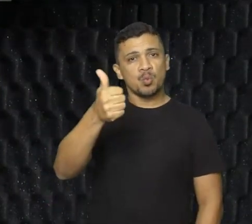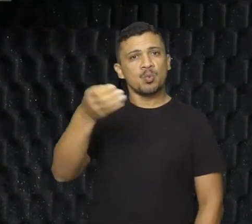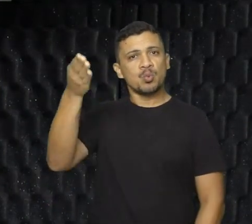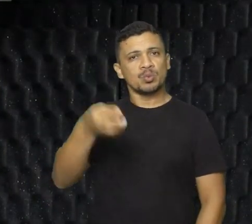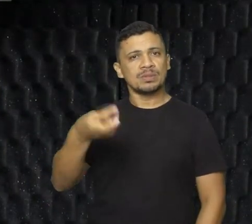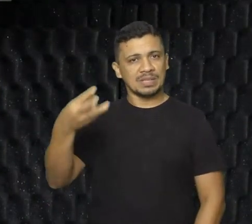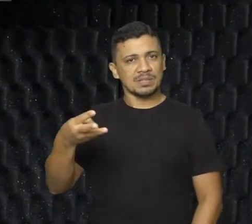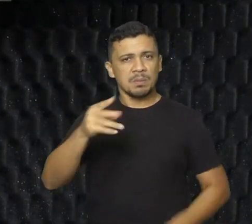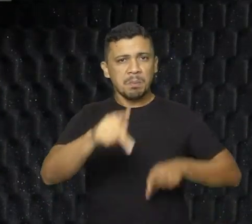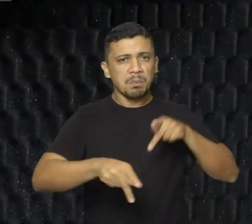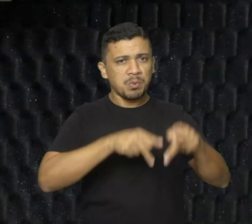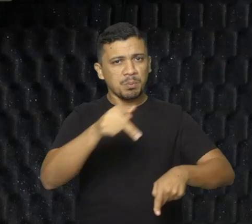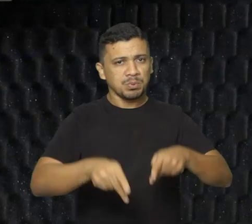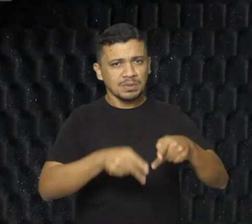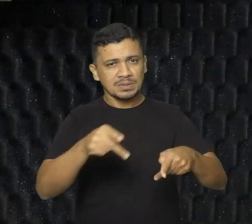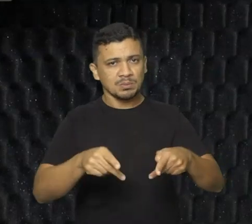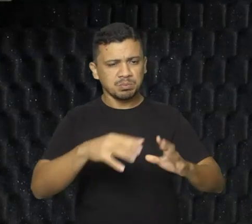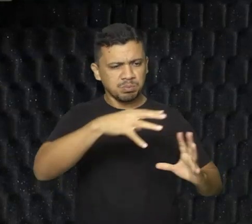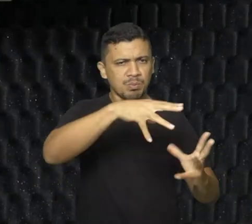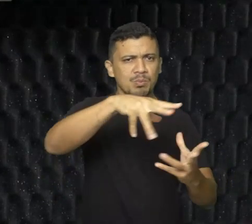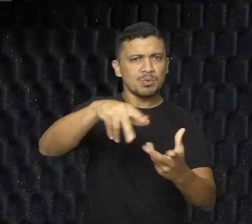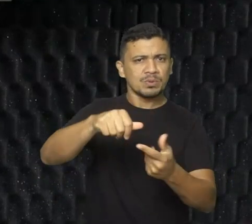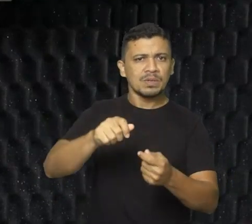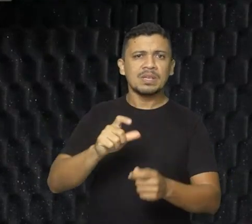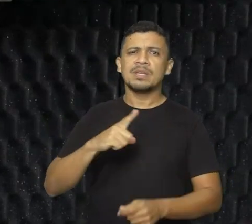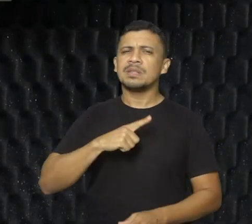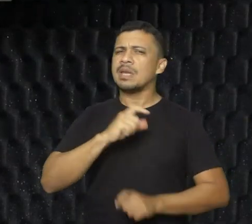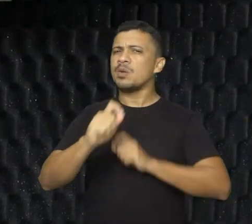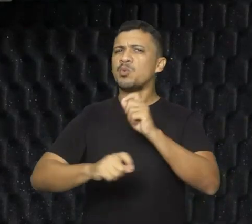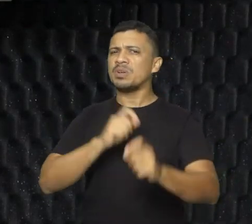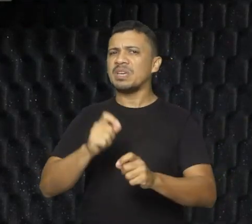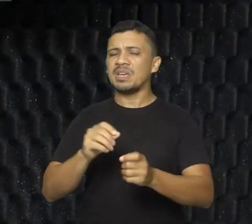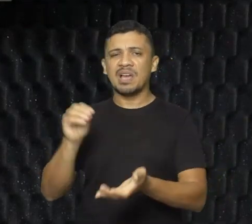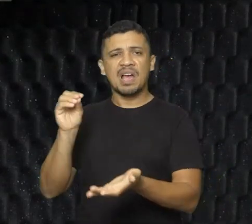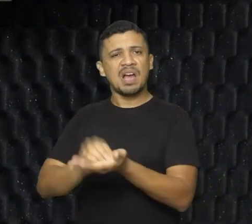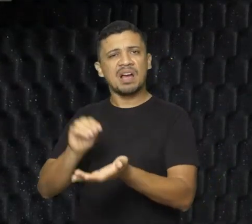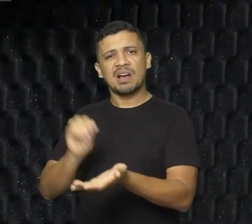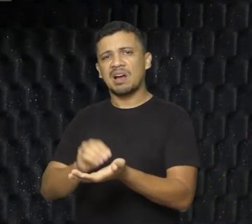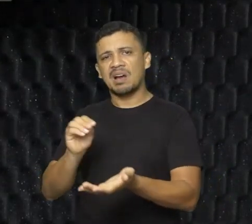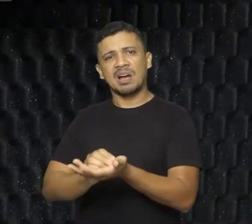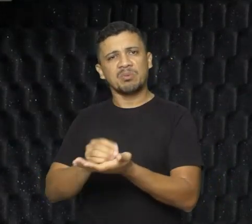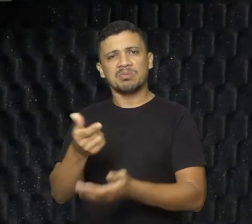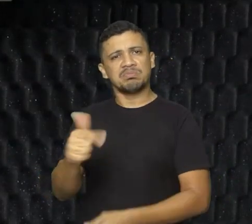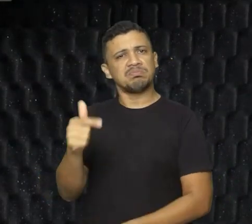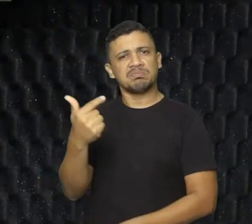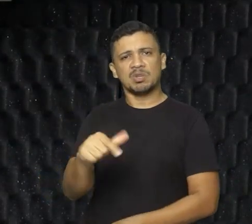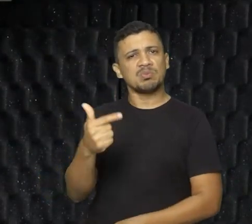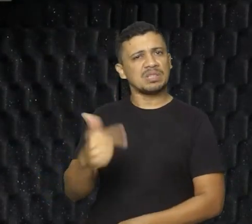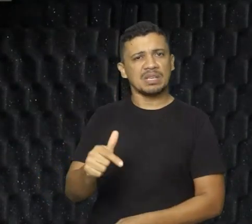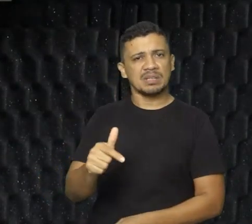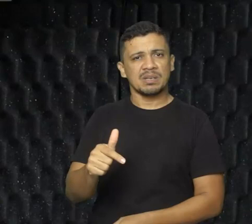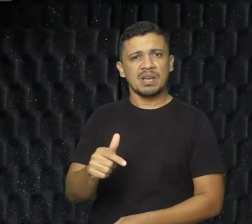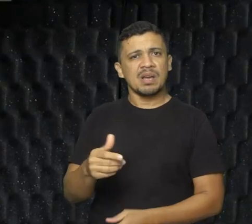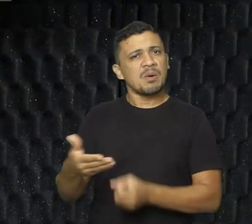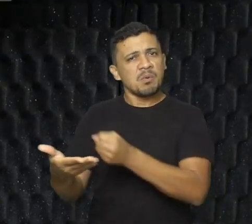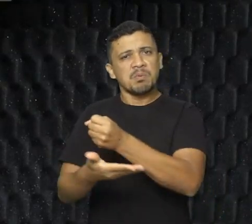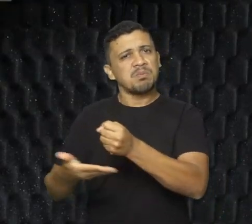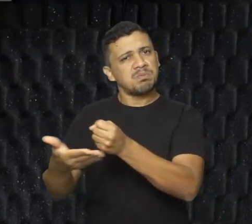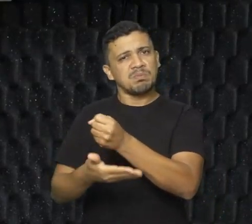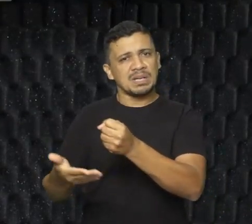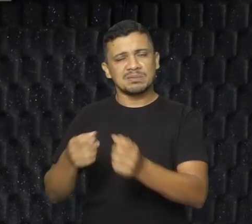ter insuficiência hídrica, ou seja, não terão água suficiente para atender sequer a necessidade